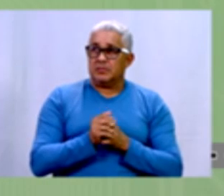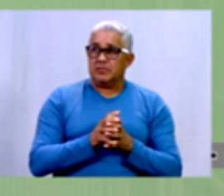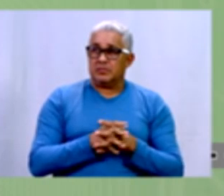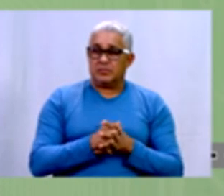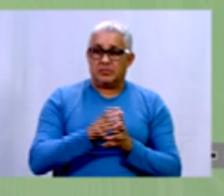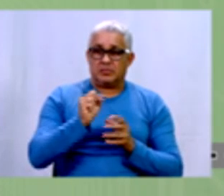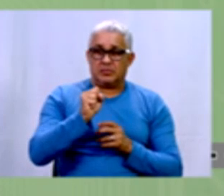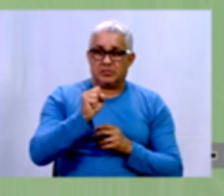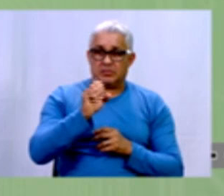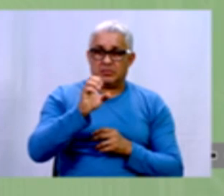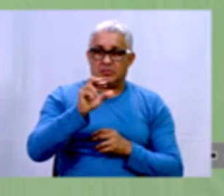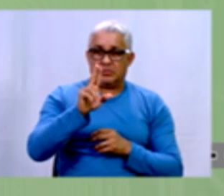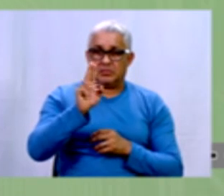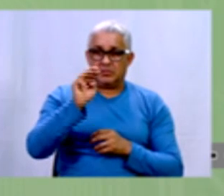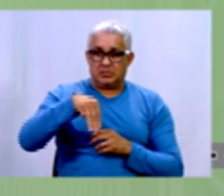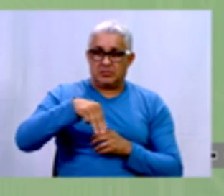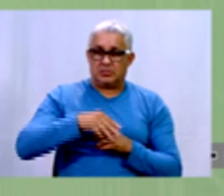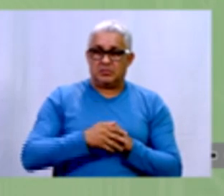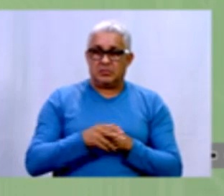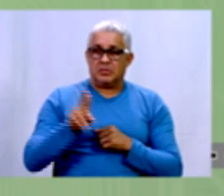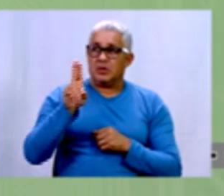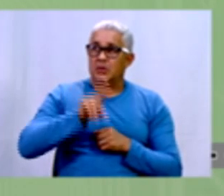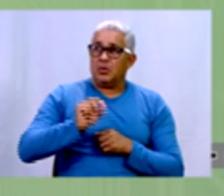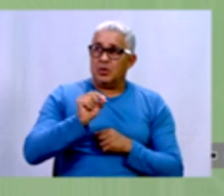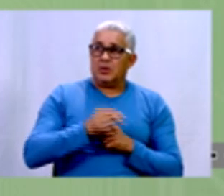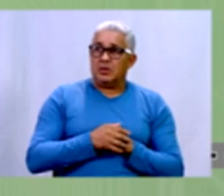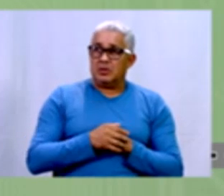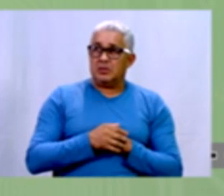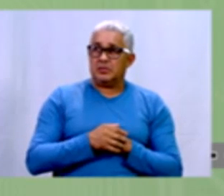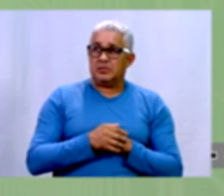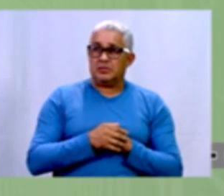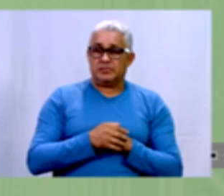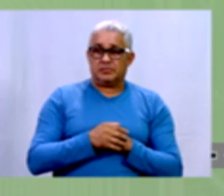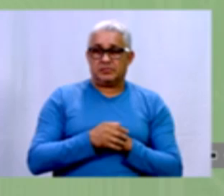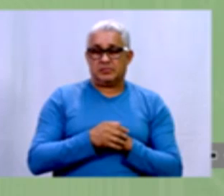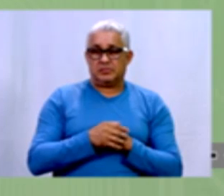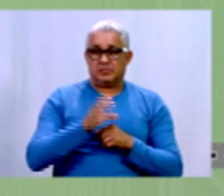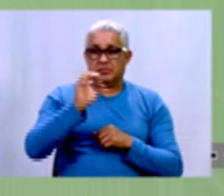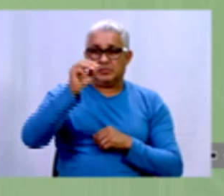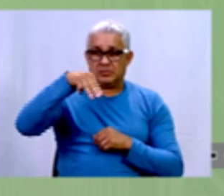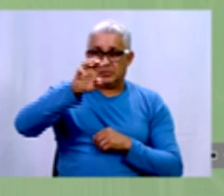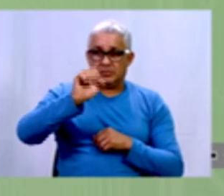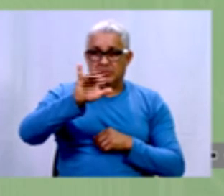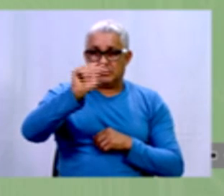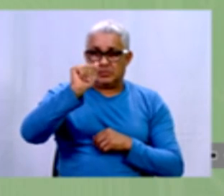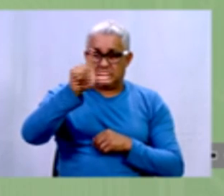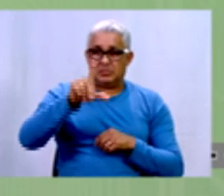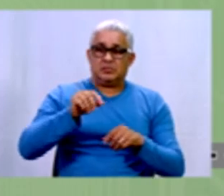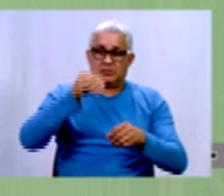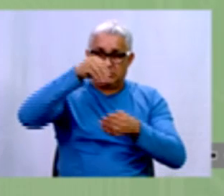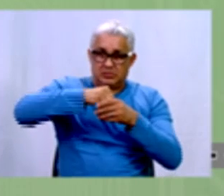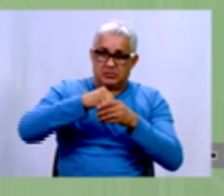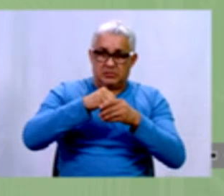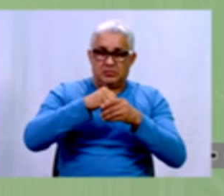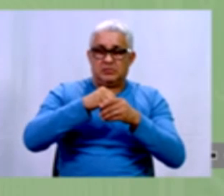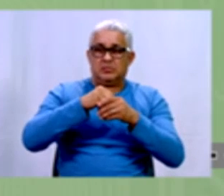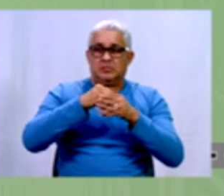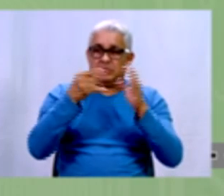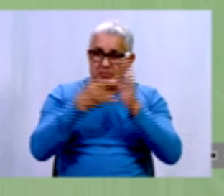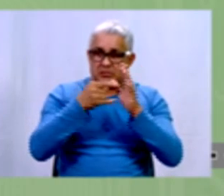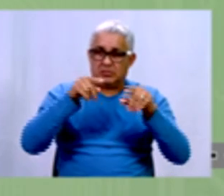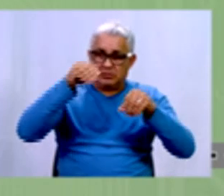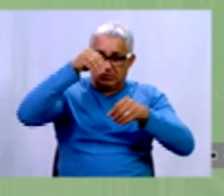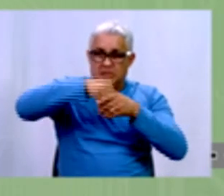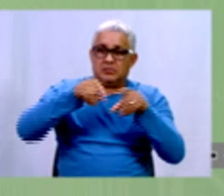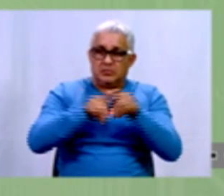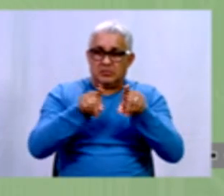O Scrum tem sido usado para implementação de softwares comerciais, desenvolvimento interno, desenvolvimento contratado, ou